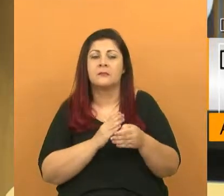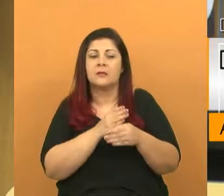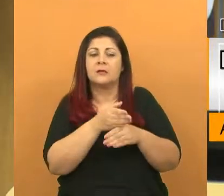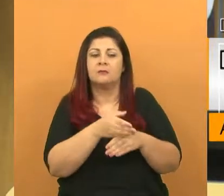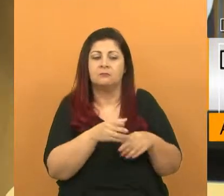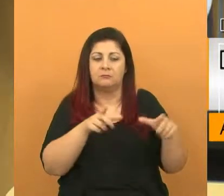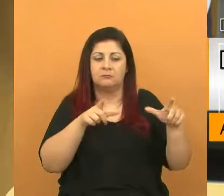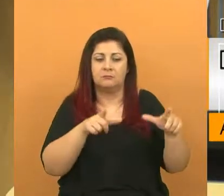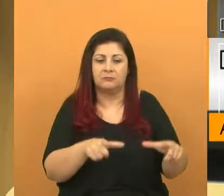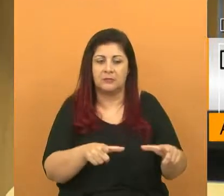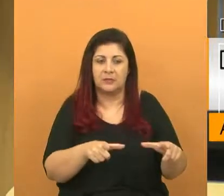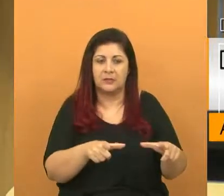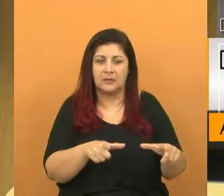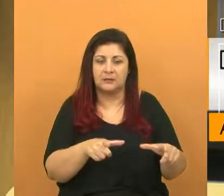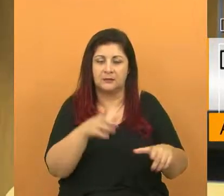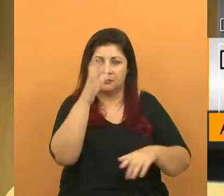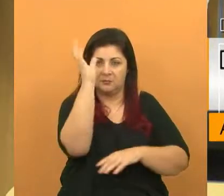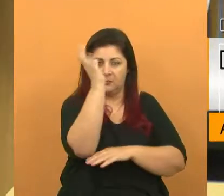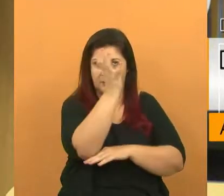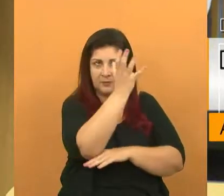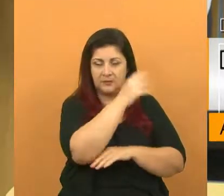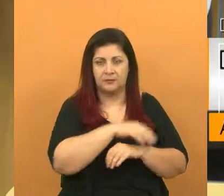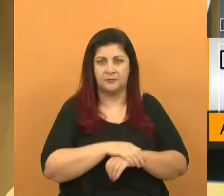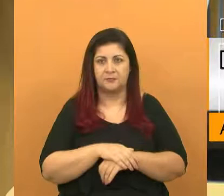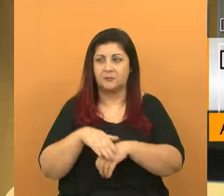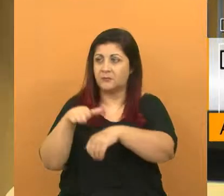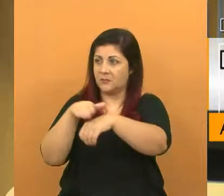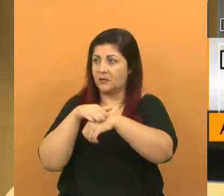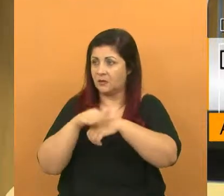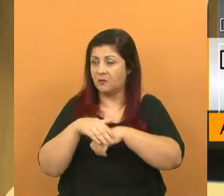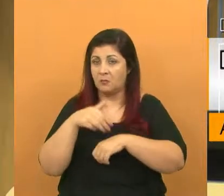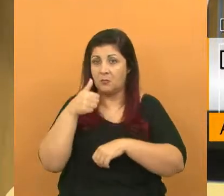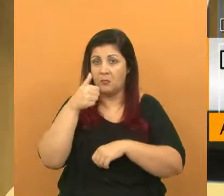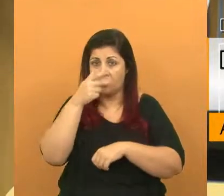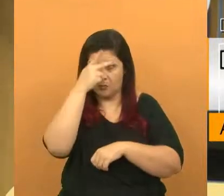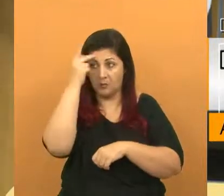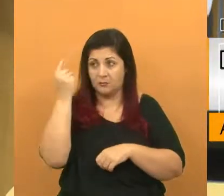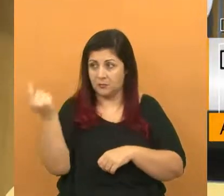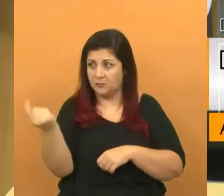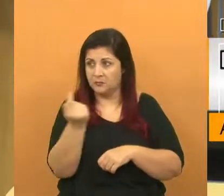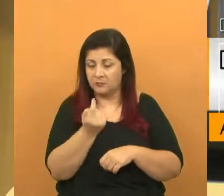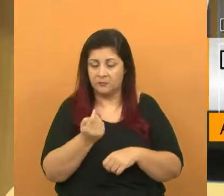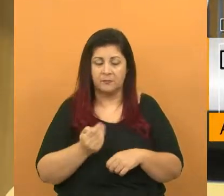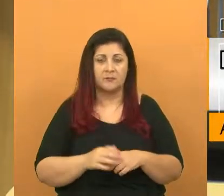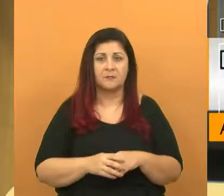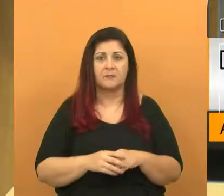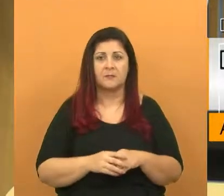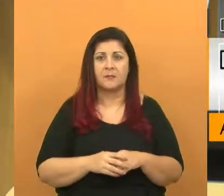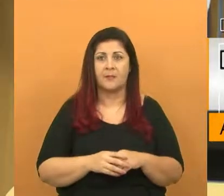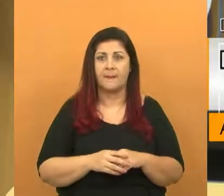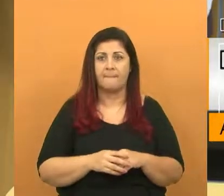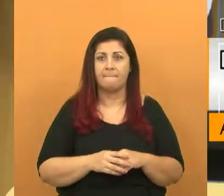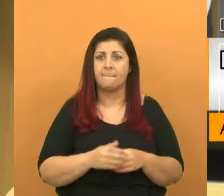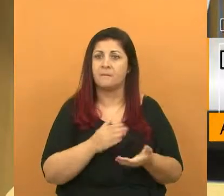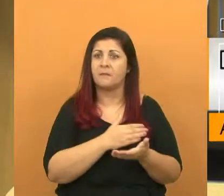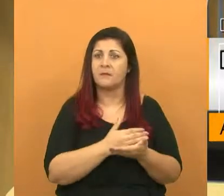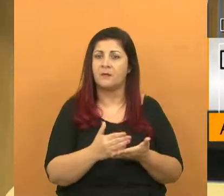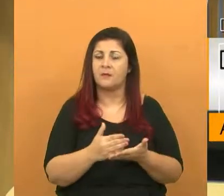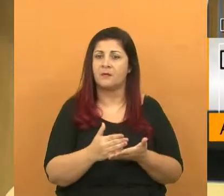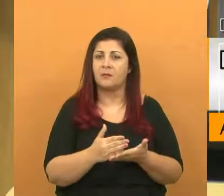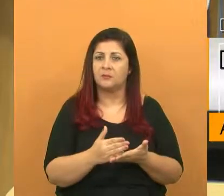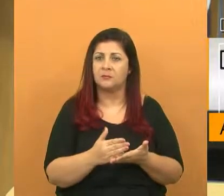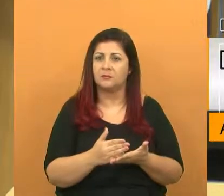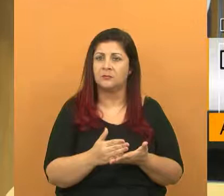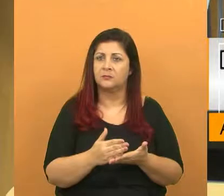ambiente do parque meia lua chamamos moradores entramos na área e ali nós começamos